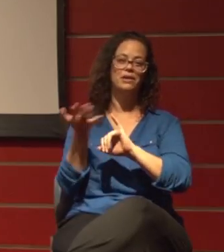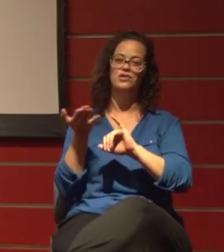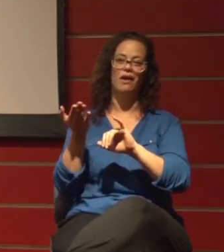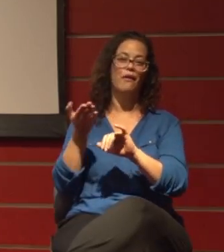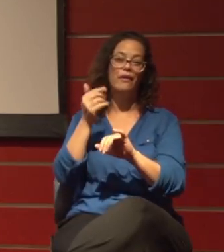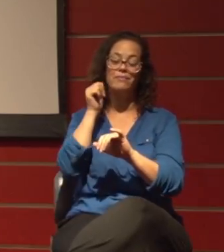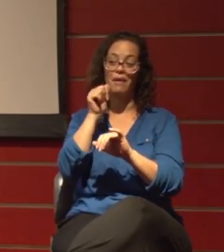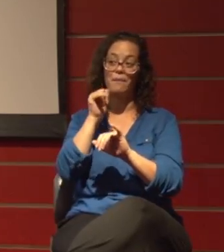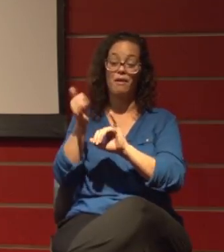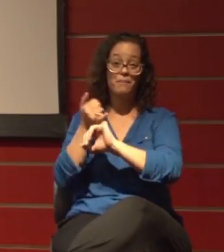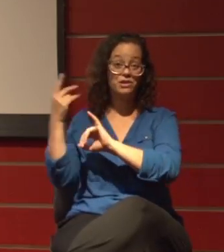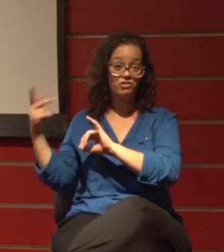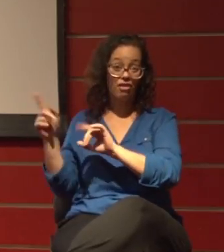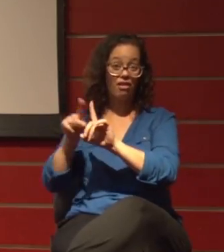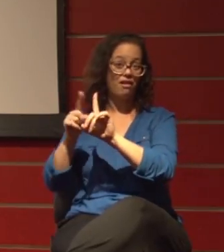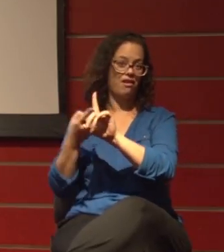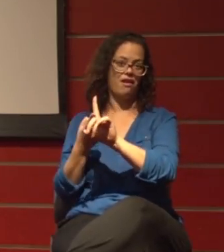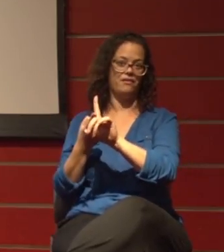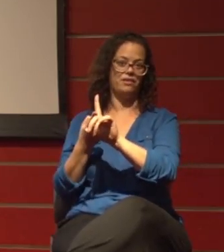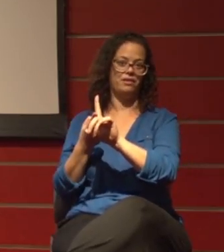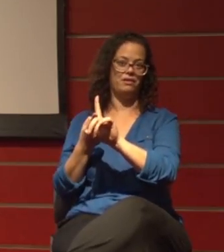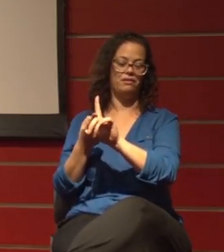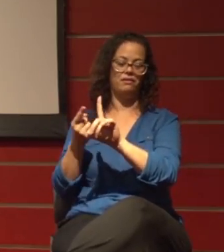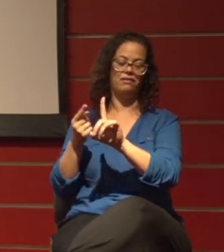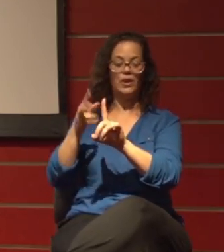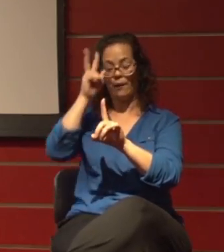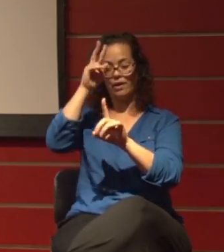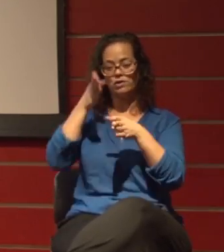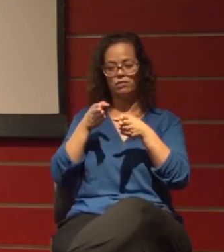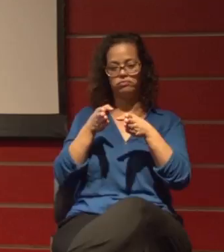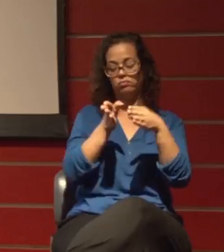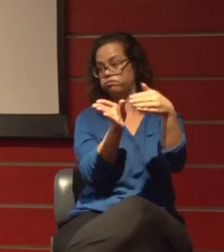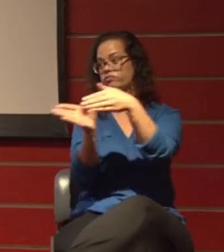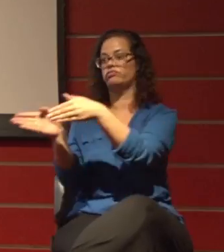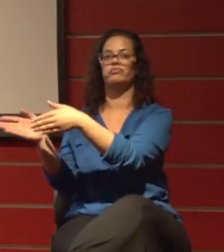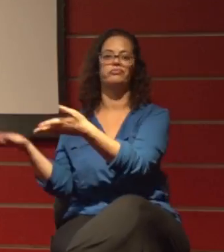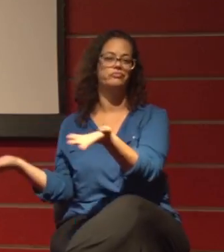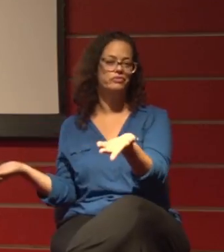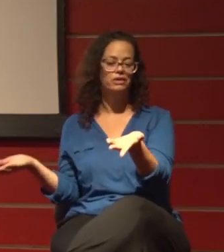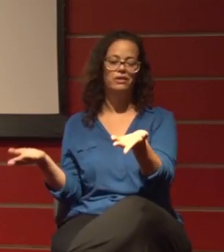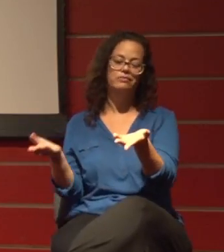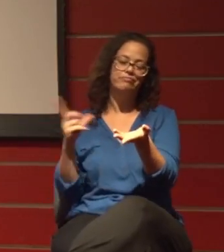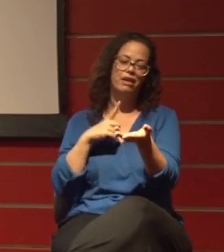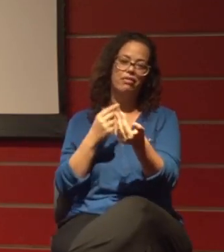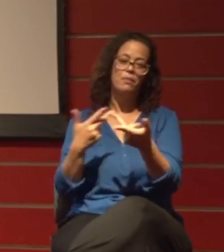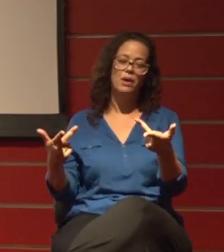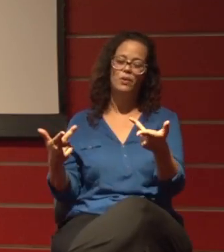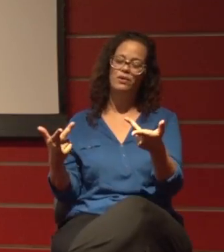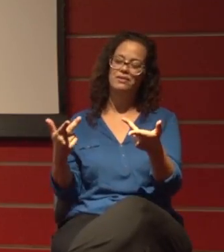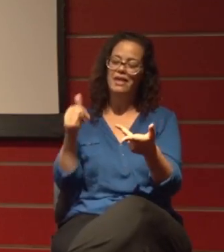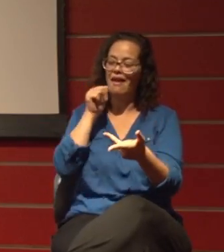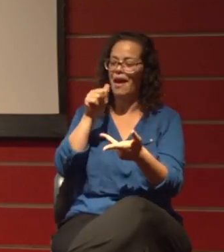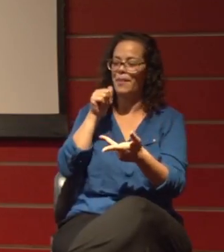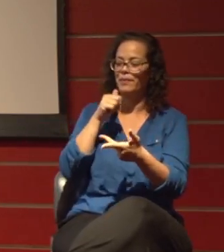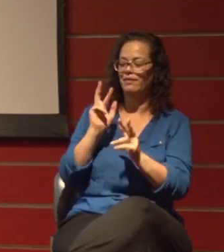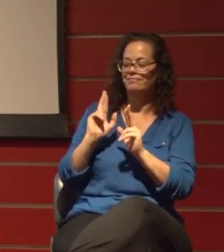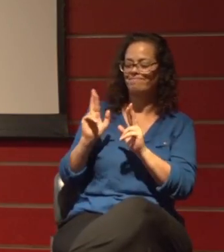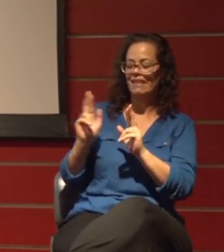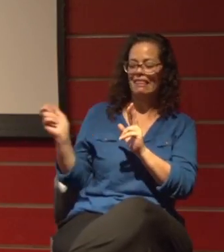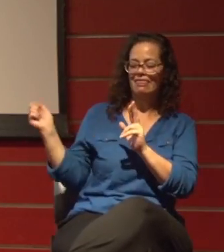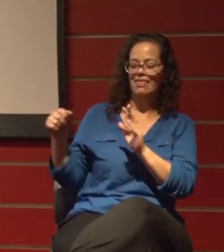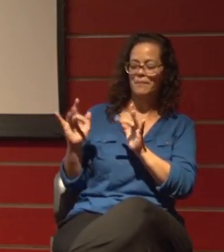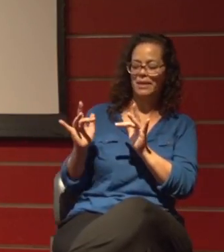rumo da história né e e e aquela coisa que ela achava que que eles poderiam voltar a viver juntos